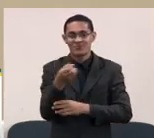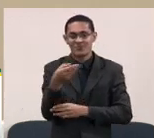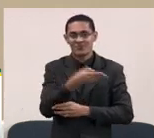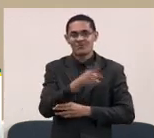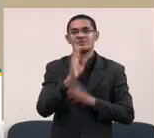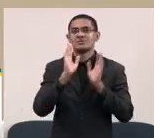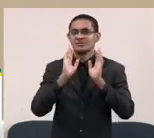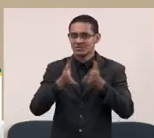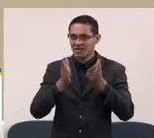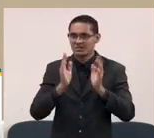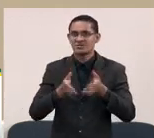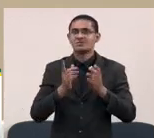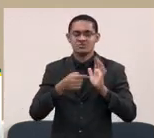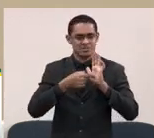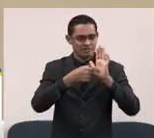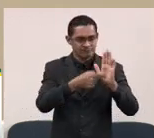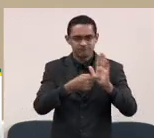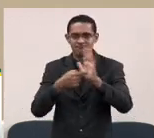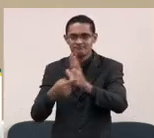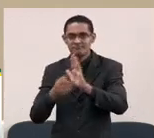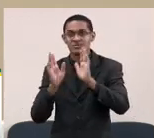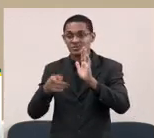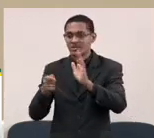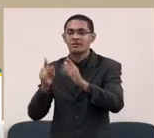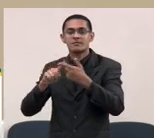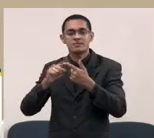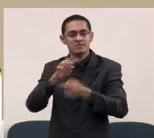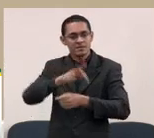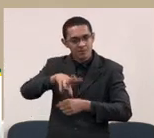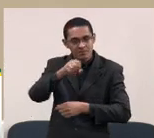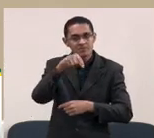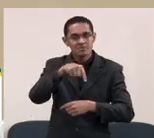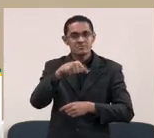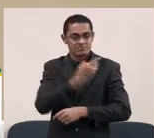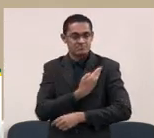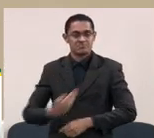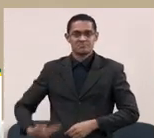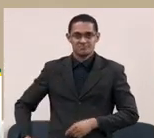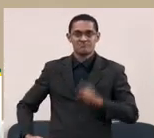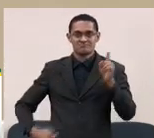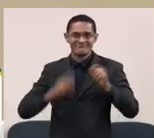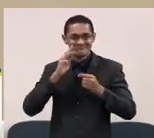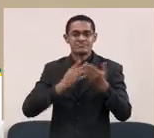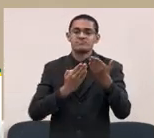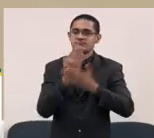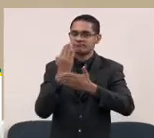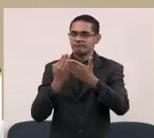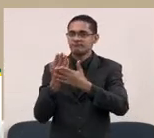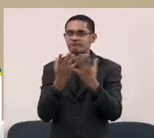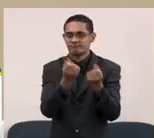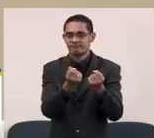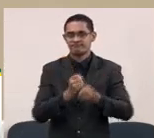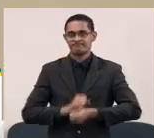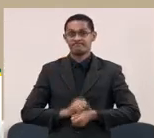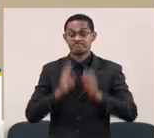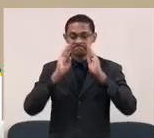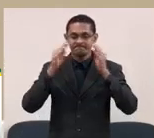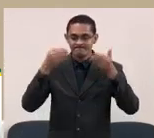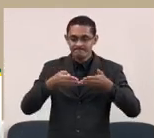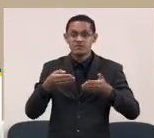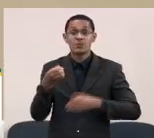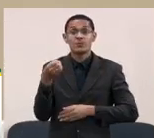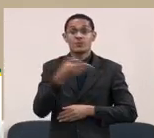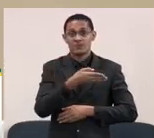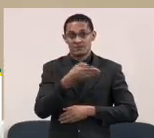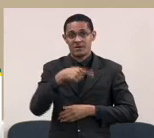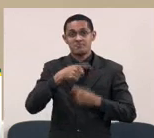foram apresentados e aprovados pelo excelentíssimo governador do Estado. Nossos focos de inovação, o